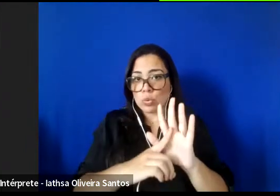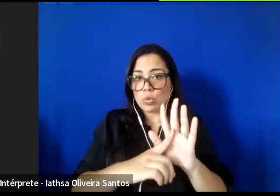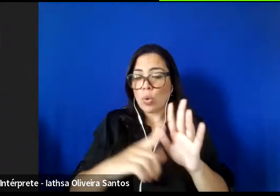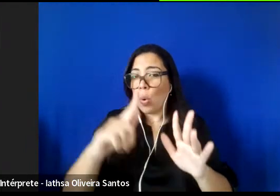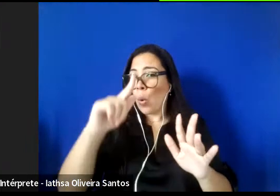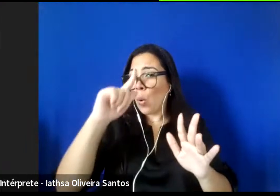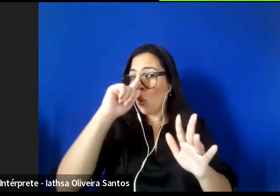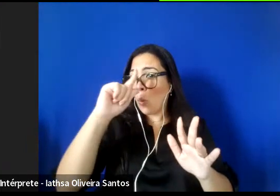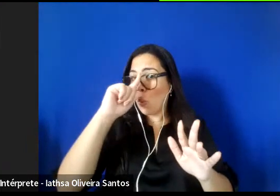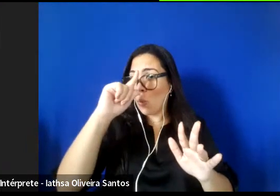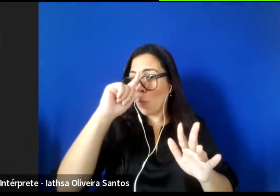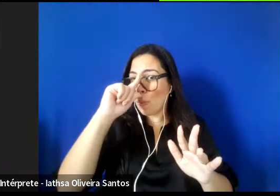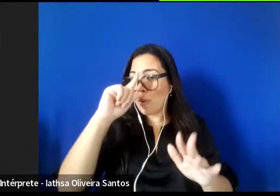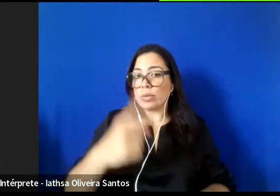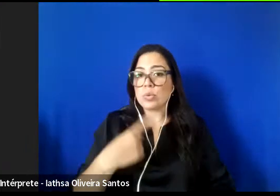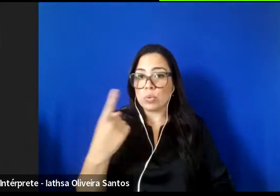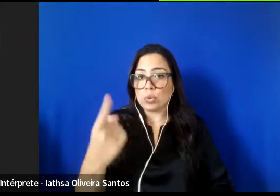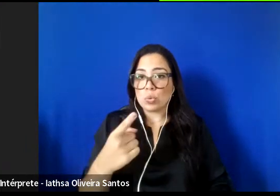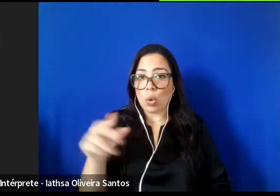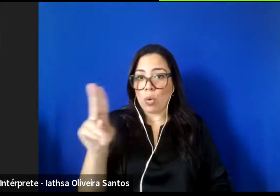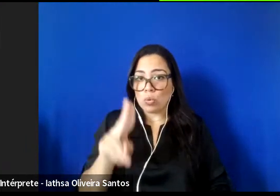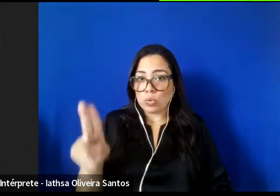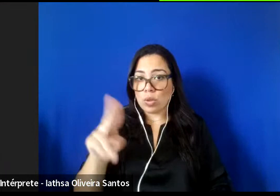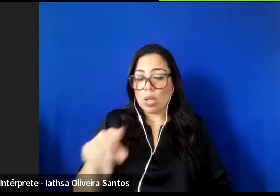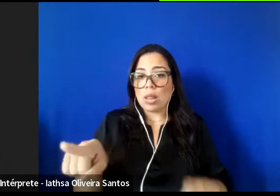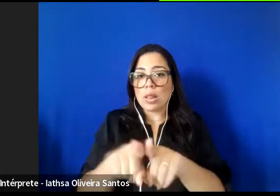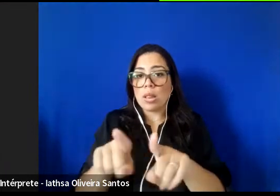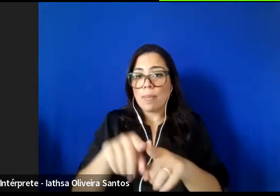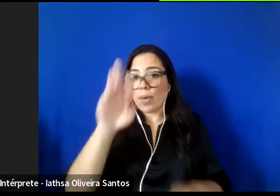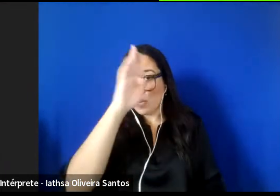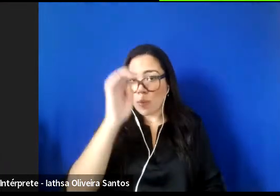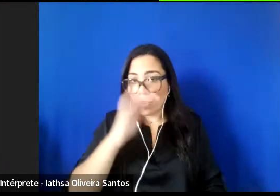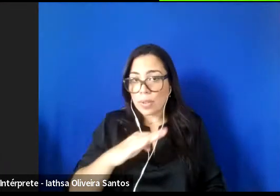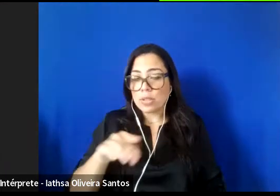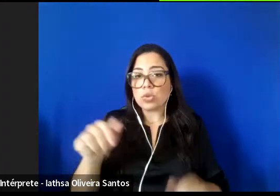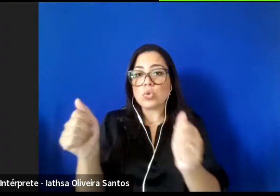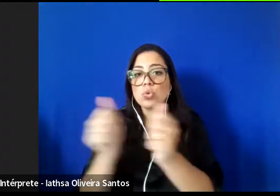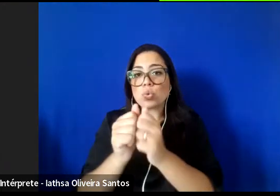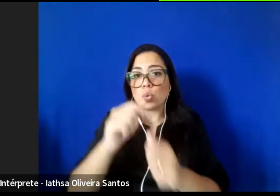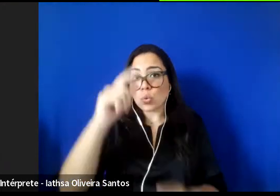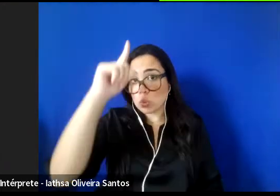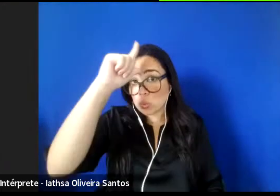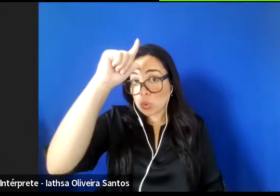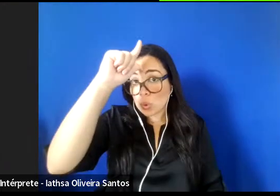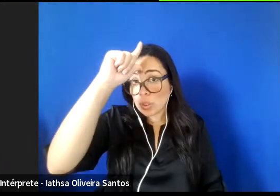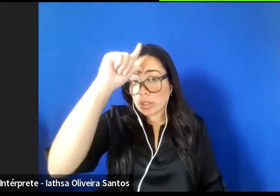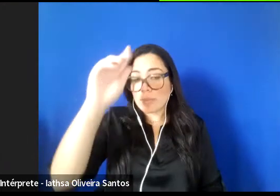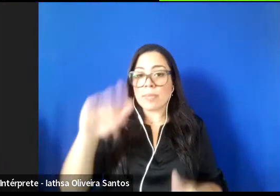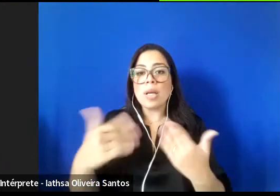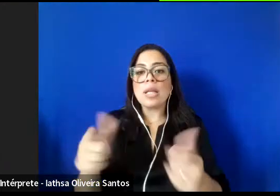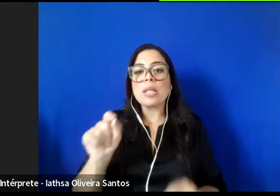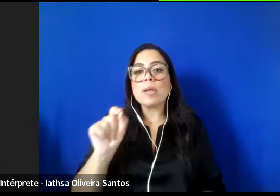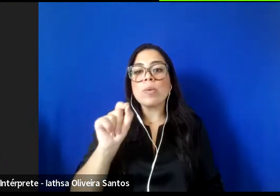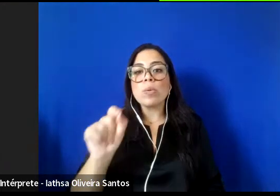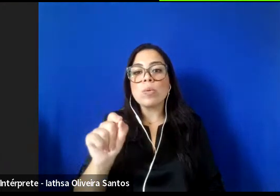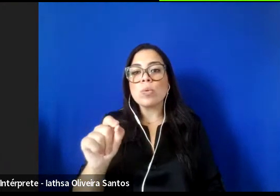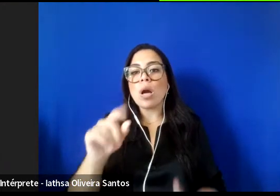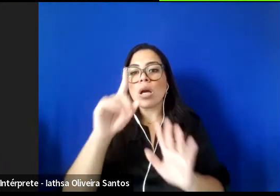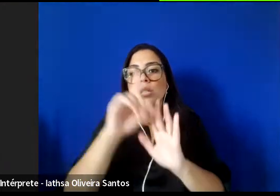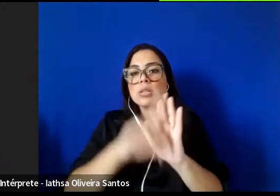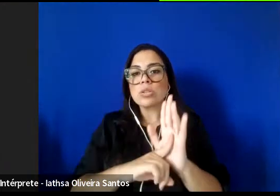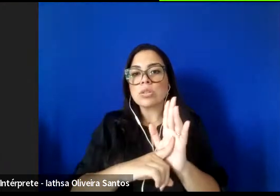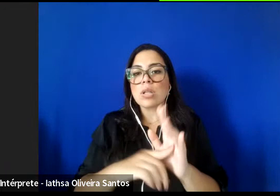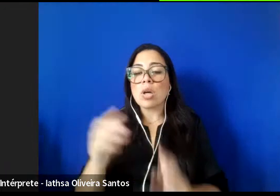romano-germânico, do qual descendem tanto o direito brasileiro quanto o direito alemão. E o direito alemão é uma ciência extremamente